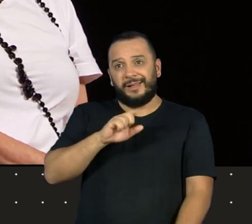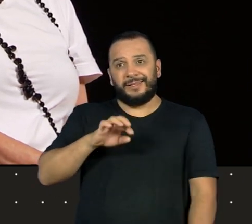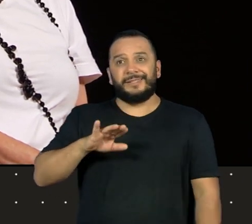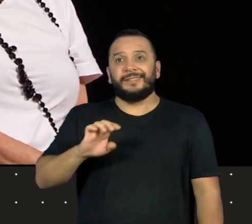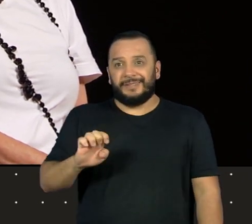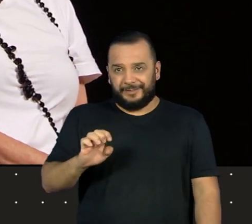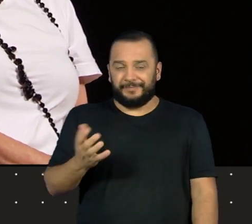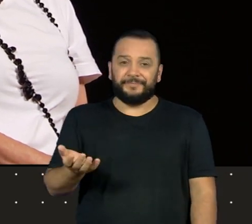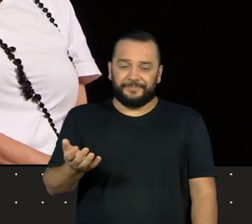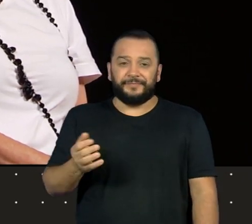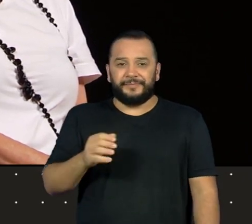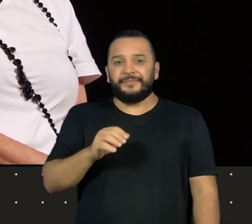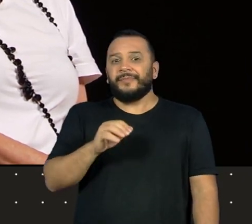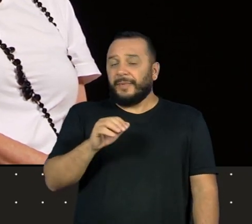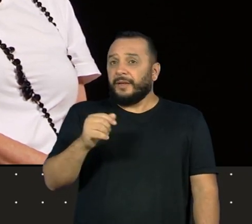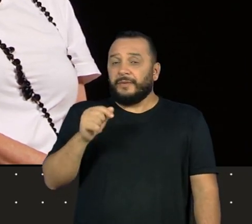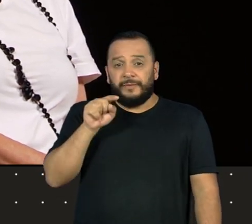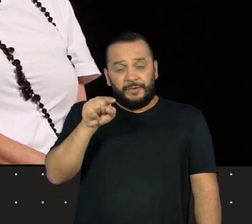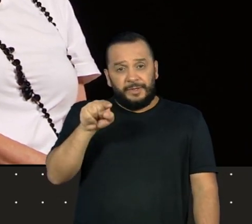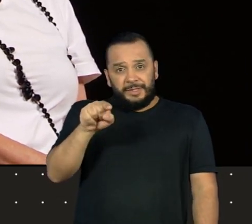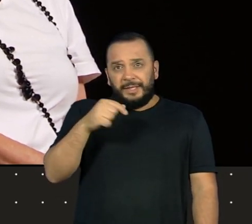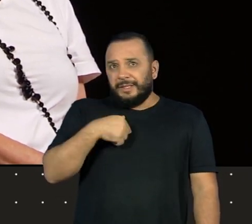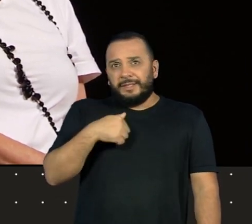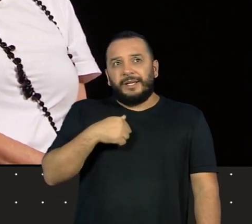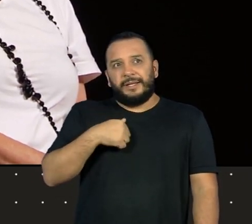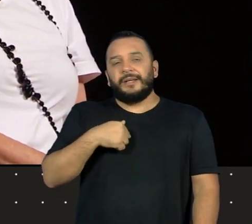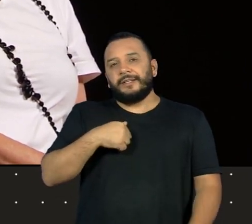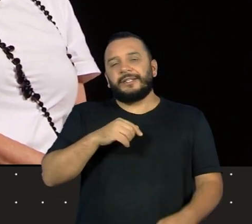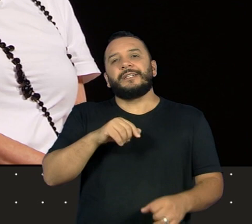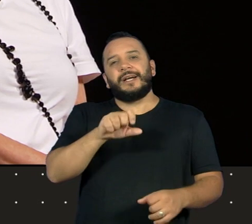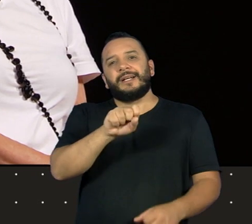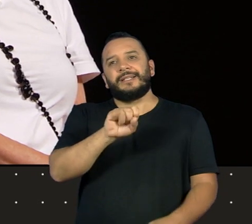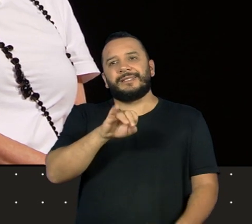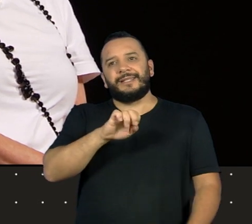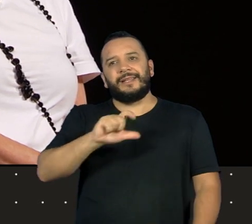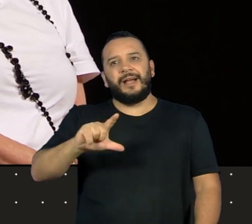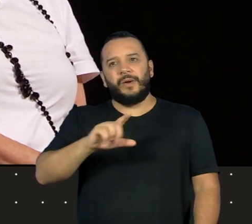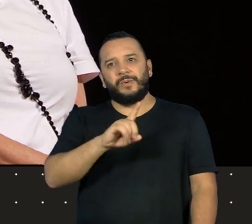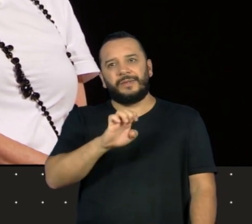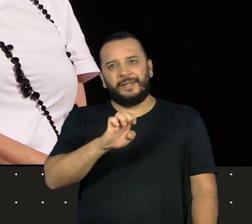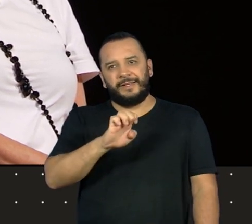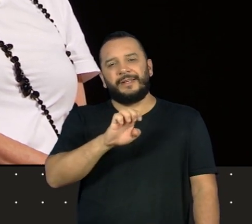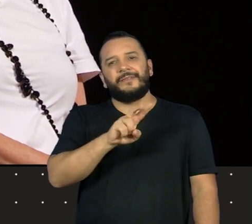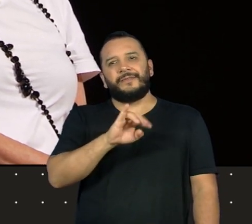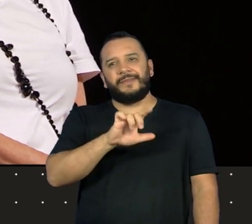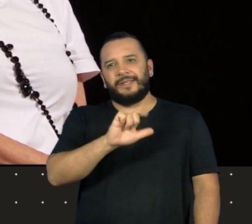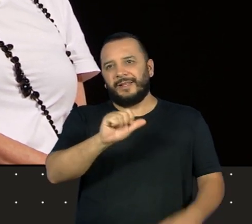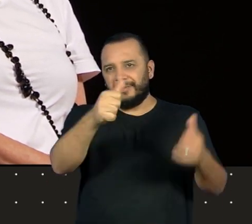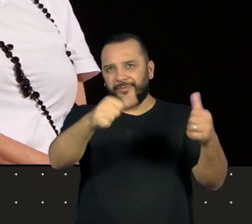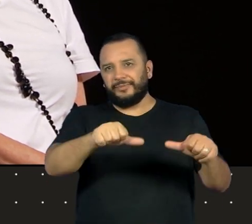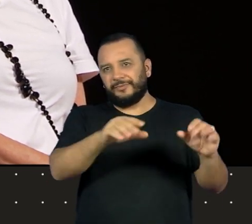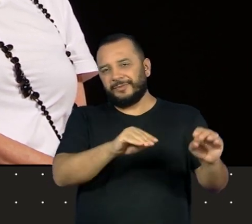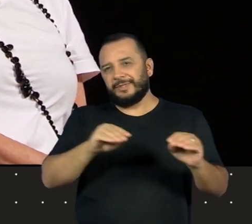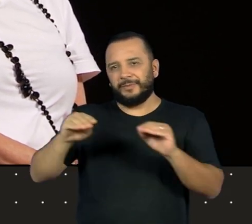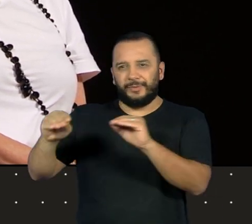sei que, resumo da ópera, você acabou não fazendo Sinal de Vida e foi trabalhar com o Ademar. E eu queria que você lembrasse, se é que